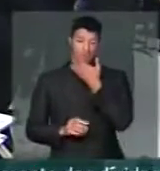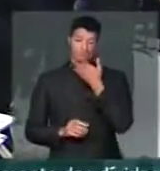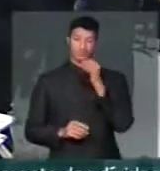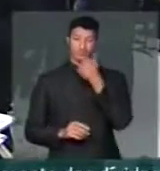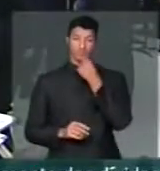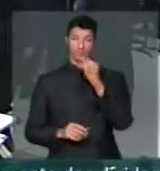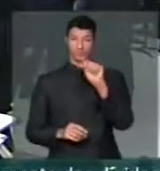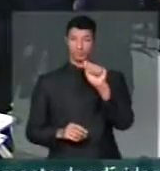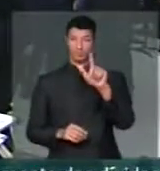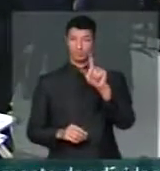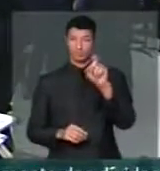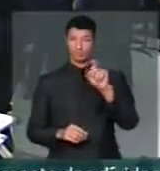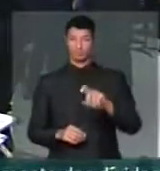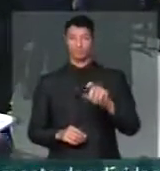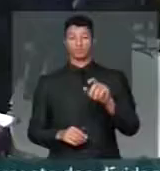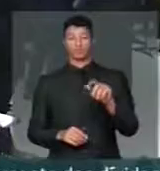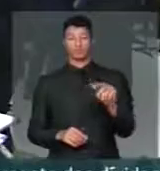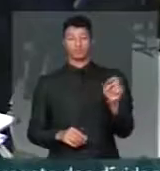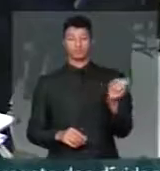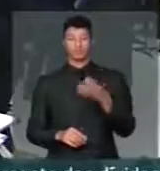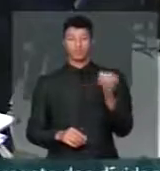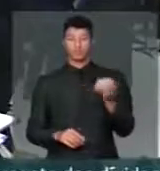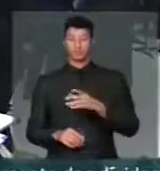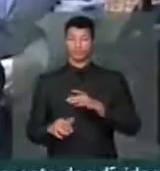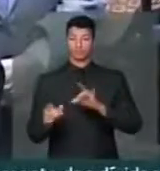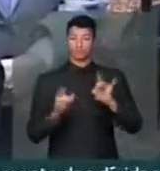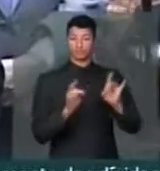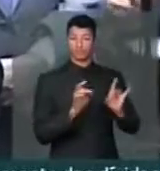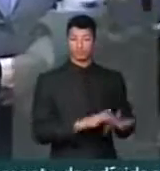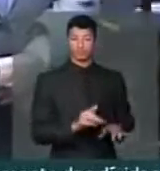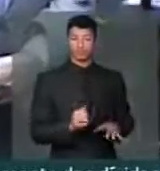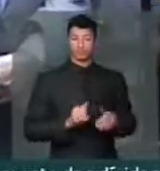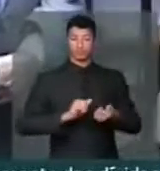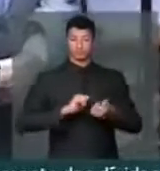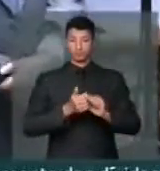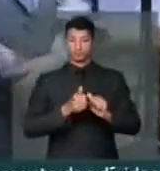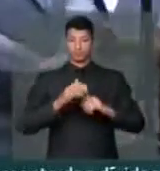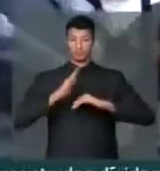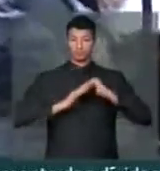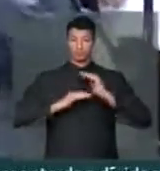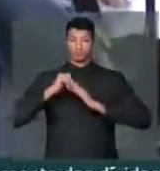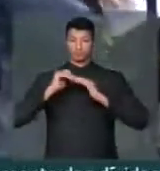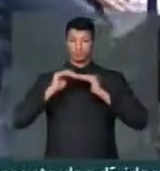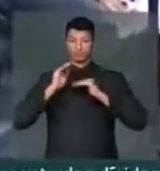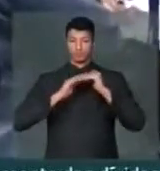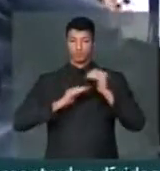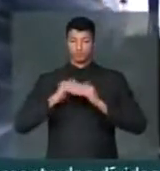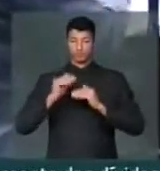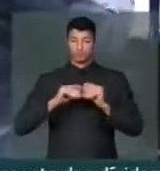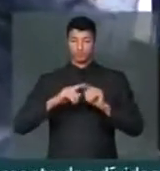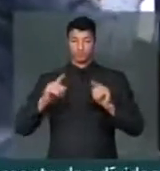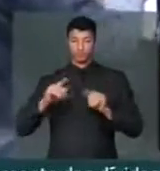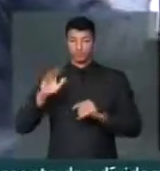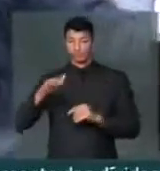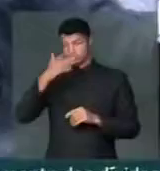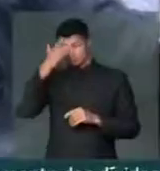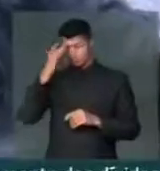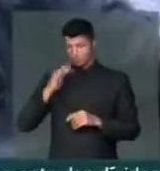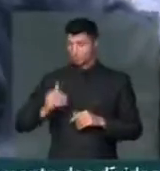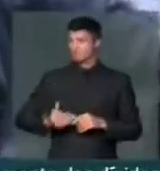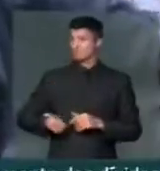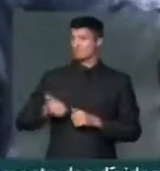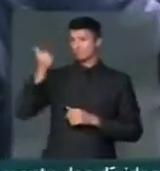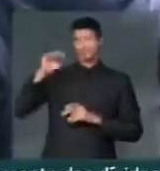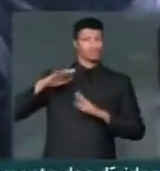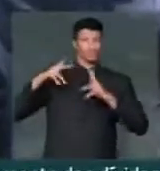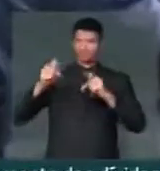Alex, que recém deixou o futebol profissional, mas seria um craque em